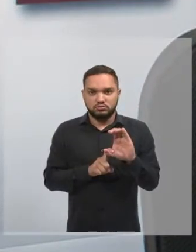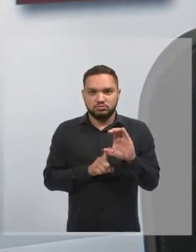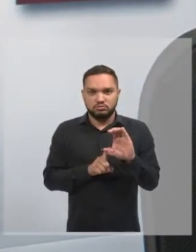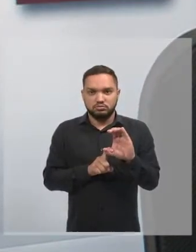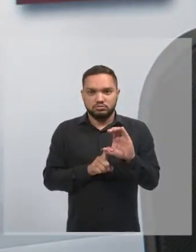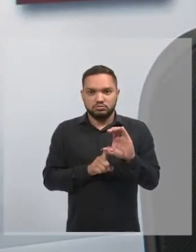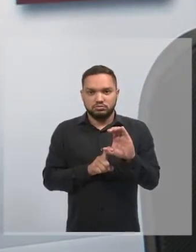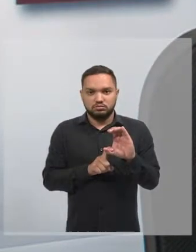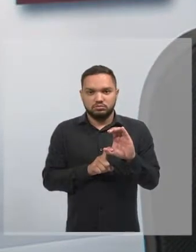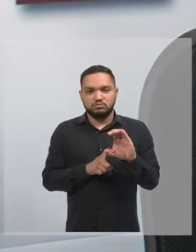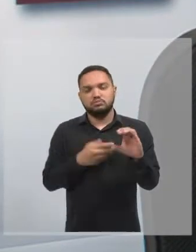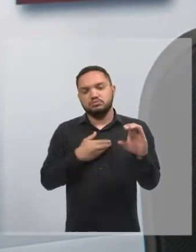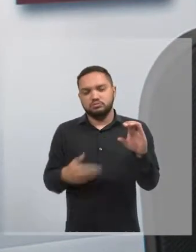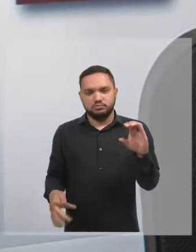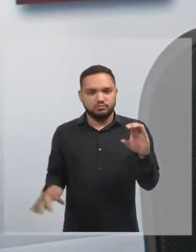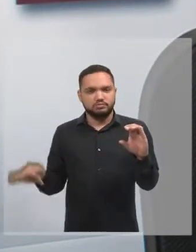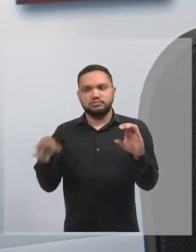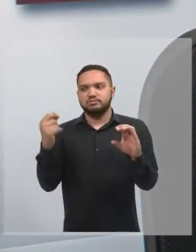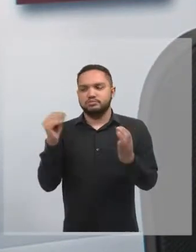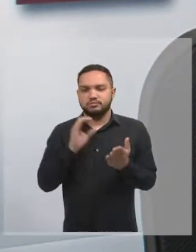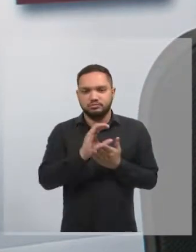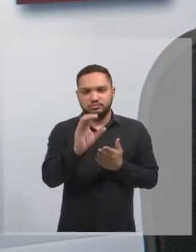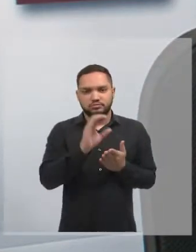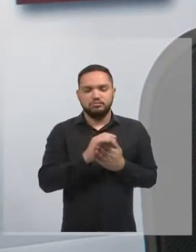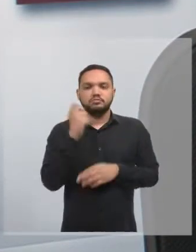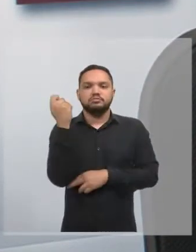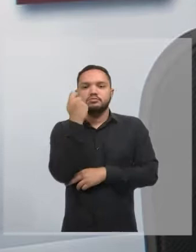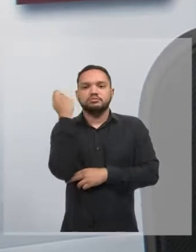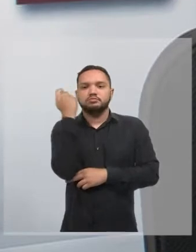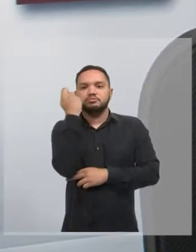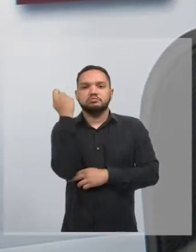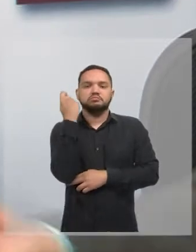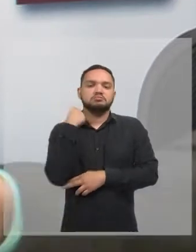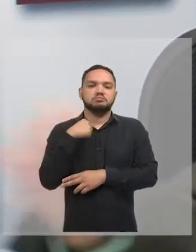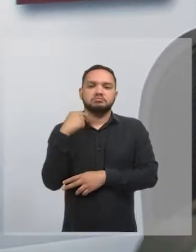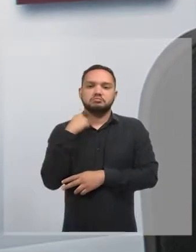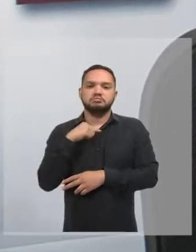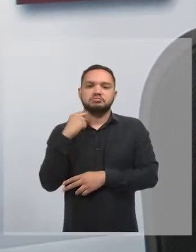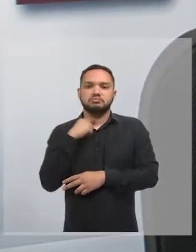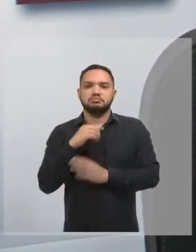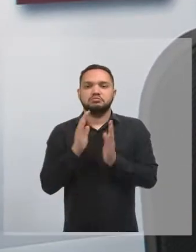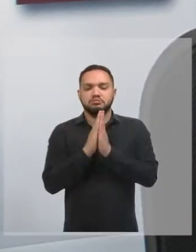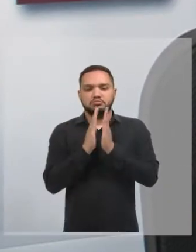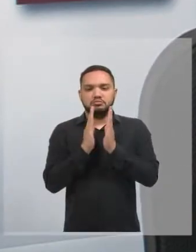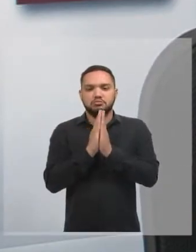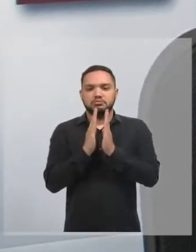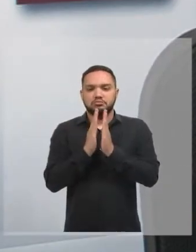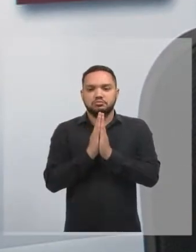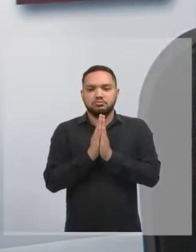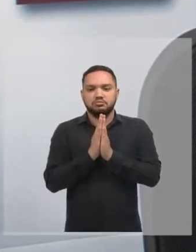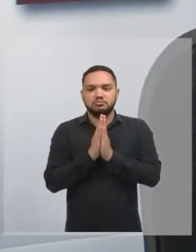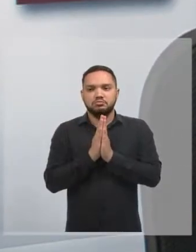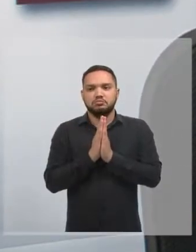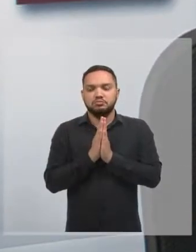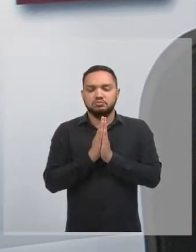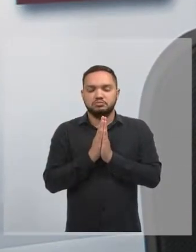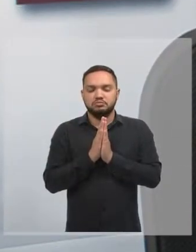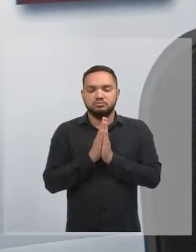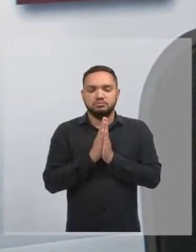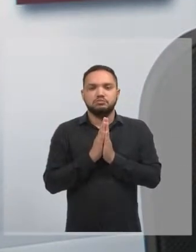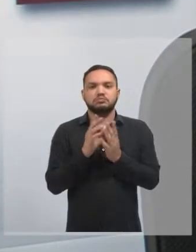do governo federal. Rio Grande do Sul e Minas Gerais, Paulo, depende do governo